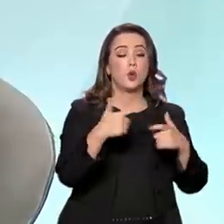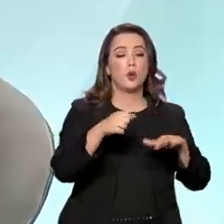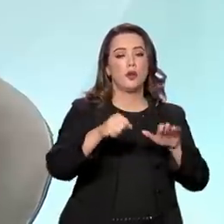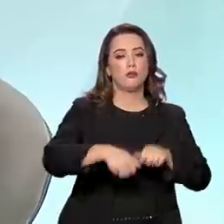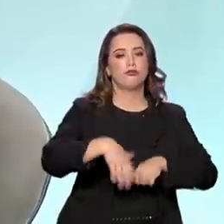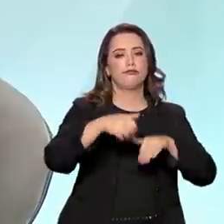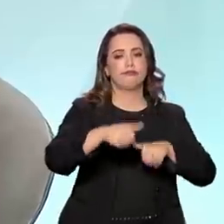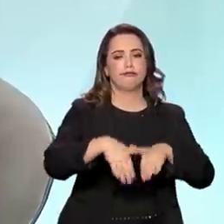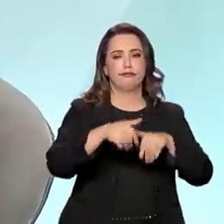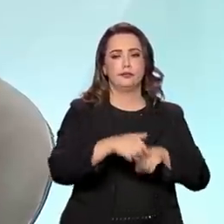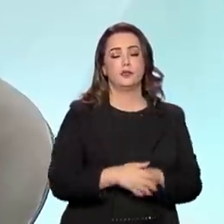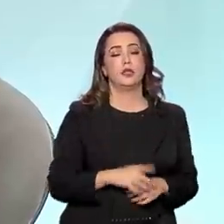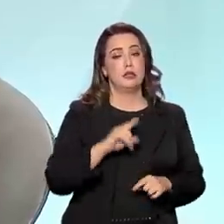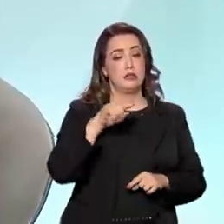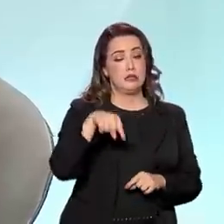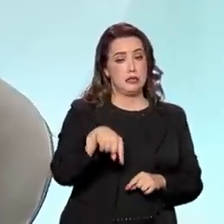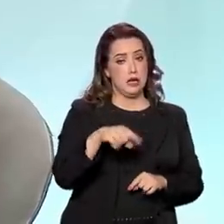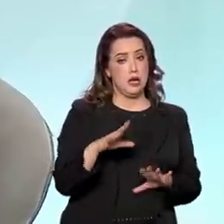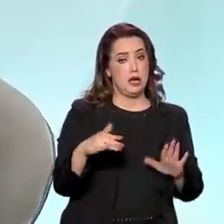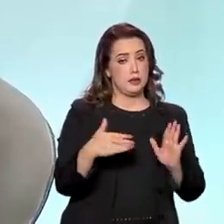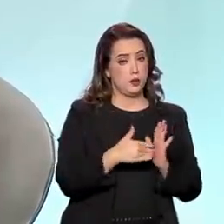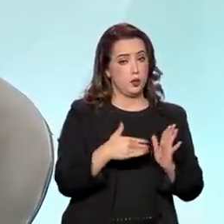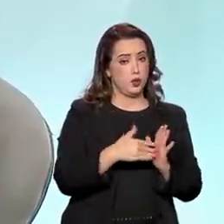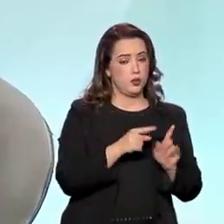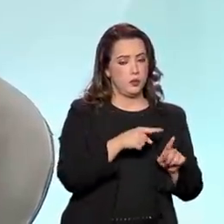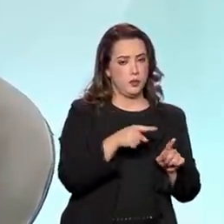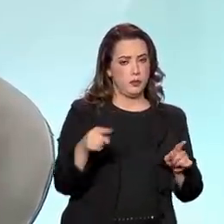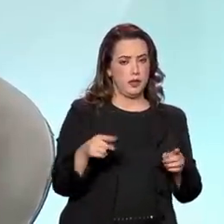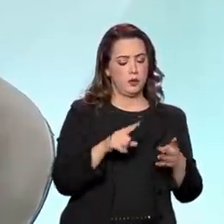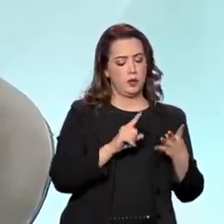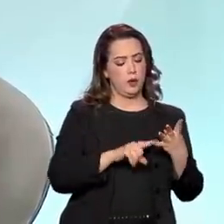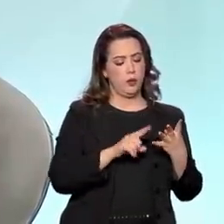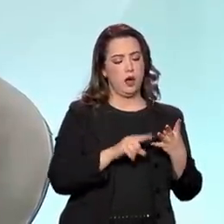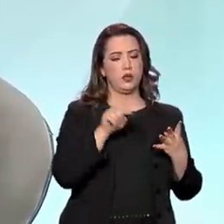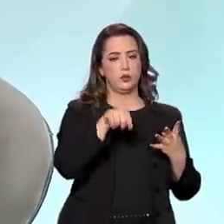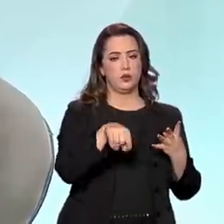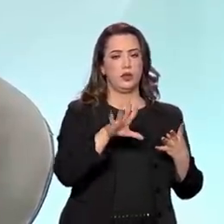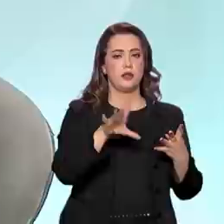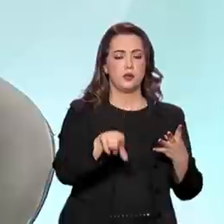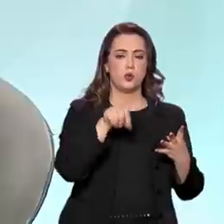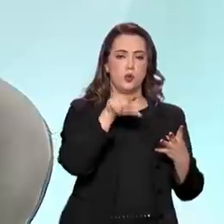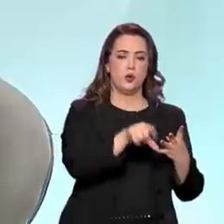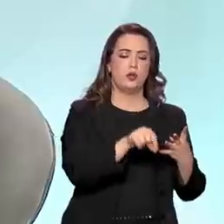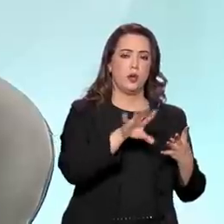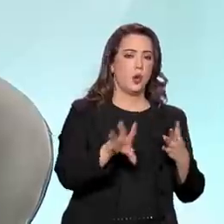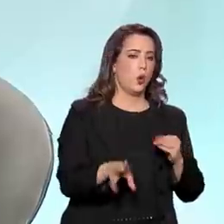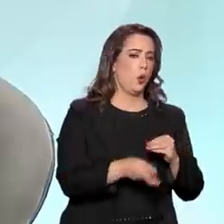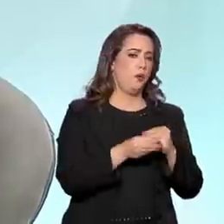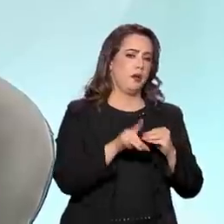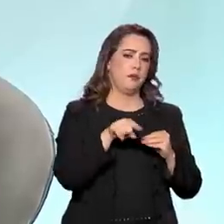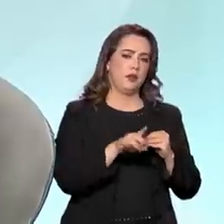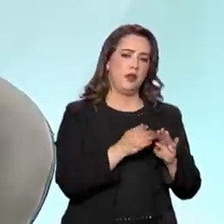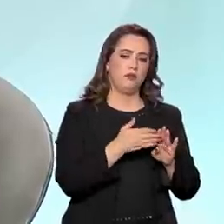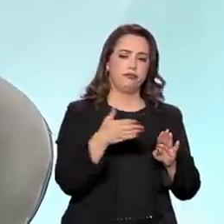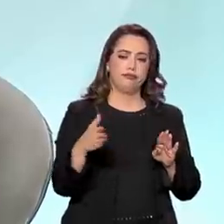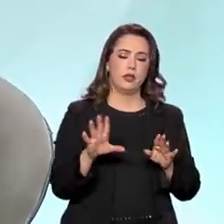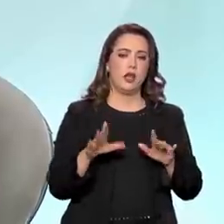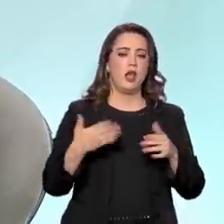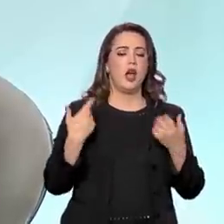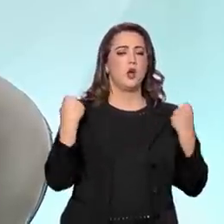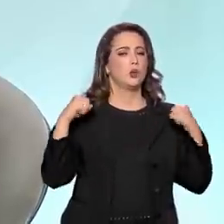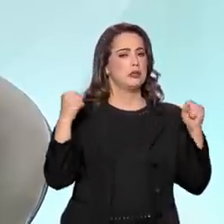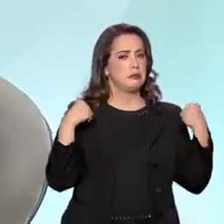designação para se apresentar no quartel aí essa última fase que é essa seleção complementar aí já é uma parte